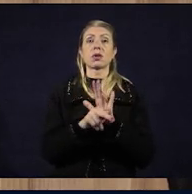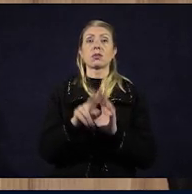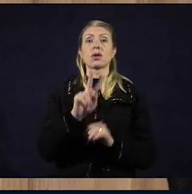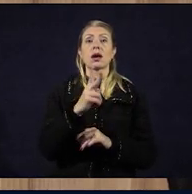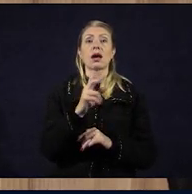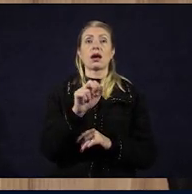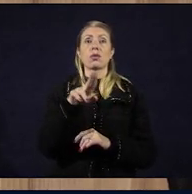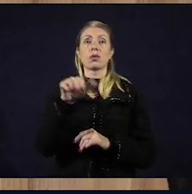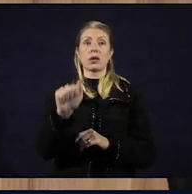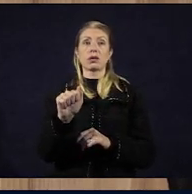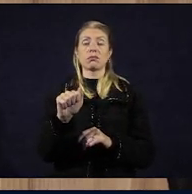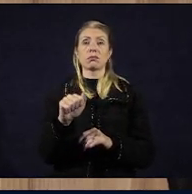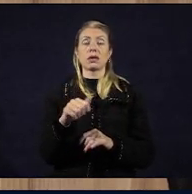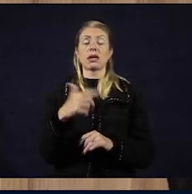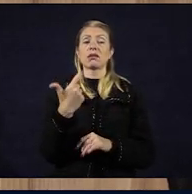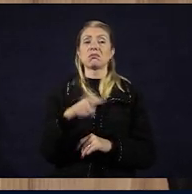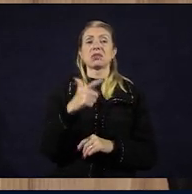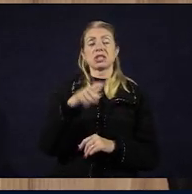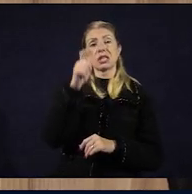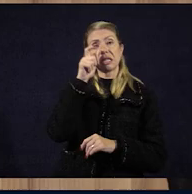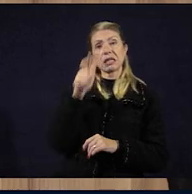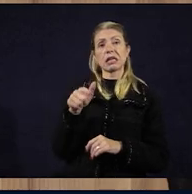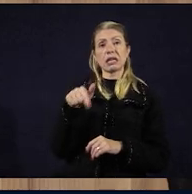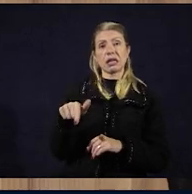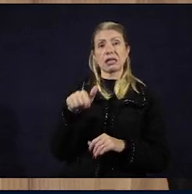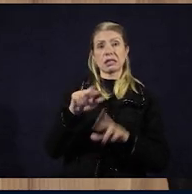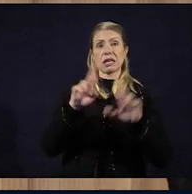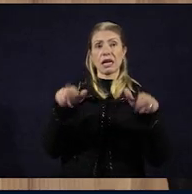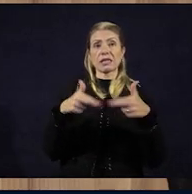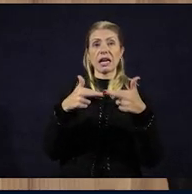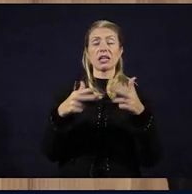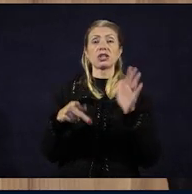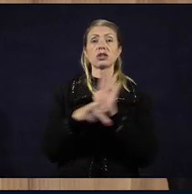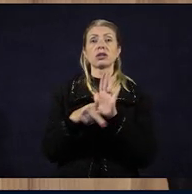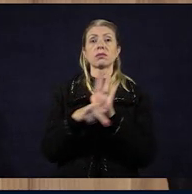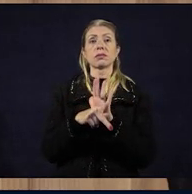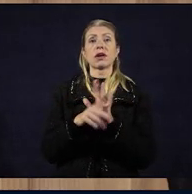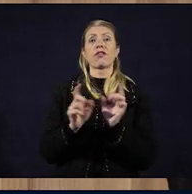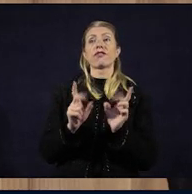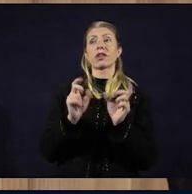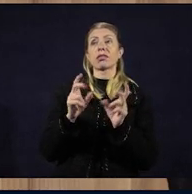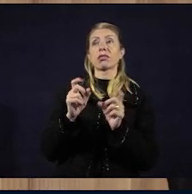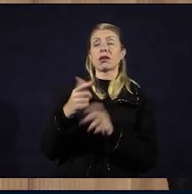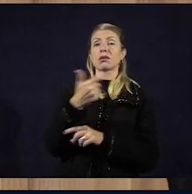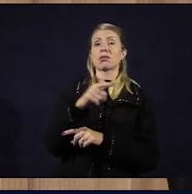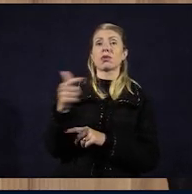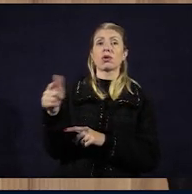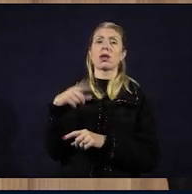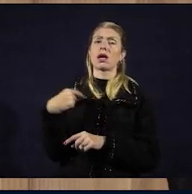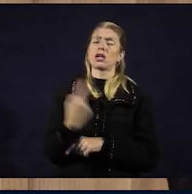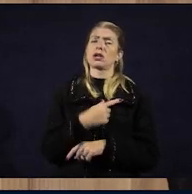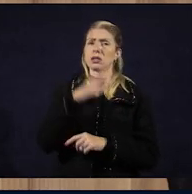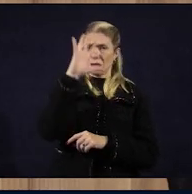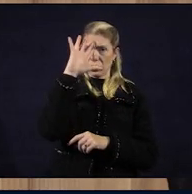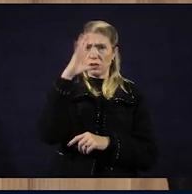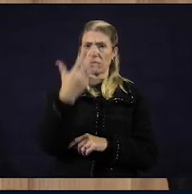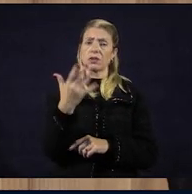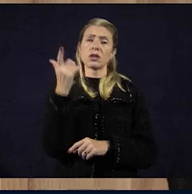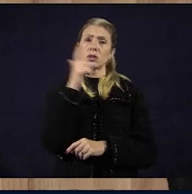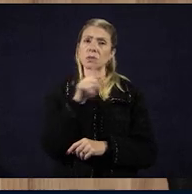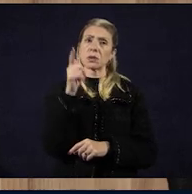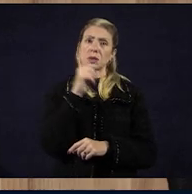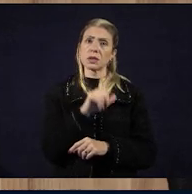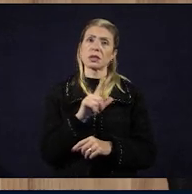tinha Interesse nessa rede que não é uma expertise deles e eles venderam para o resto então a gente resolveu de cara o problema